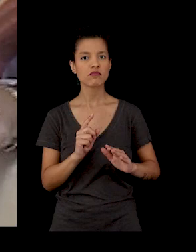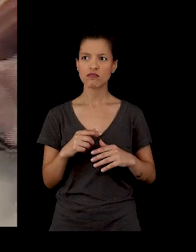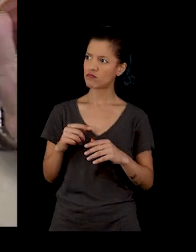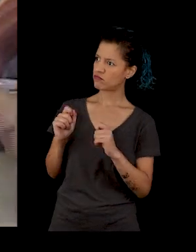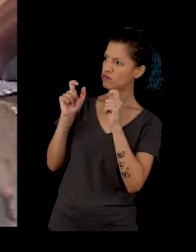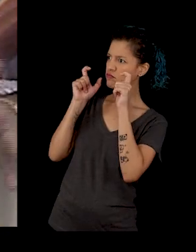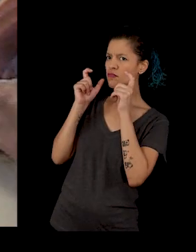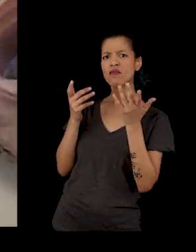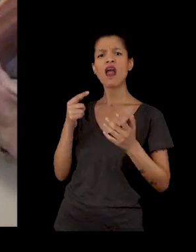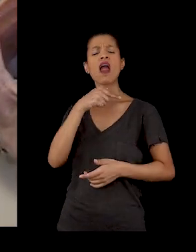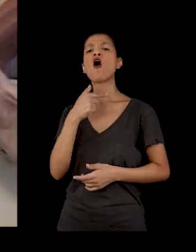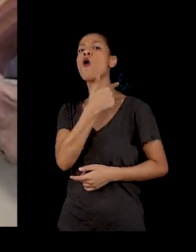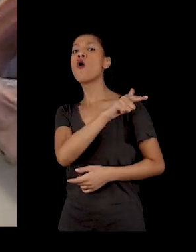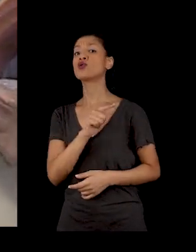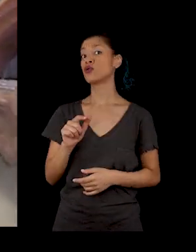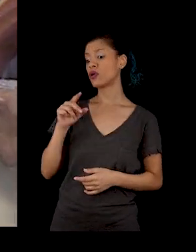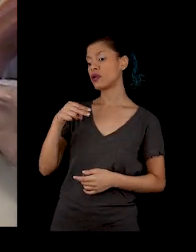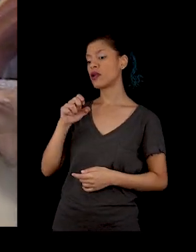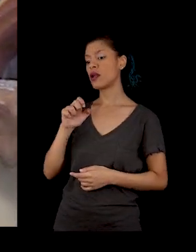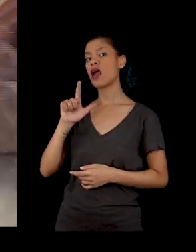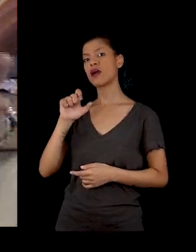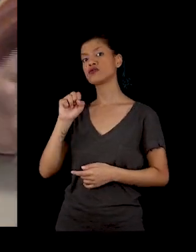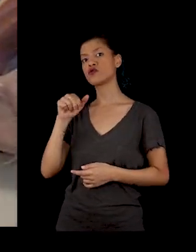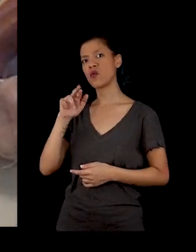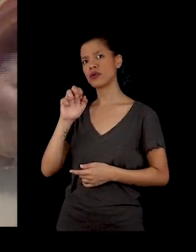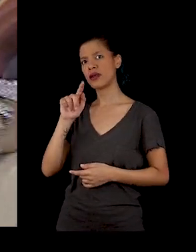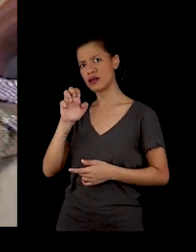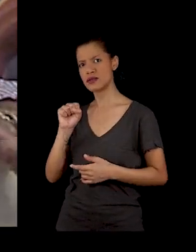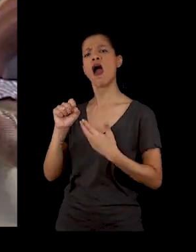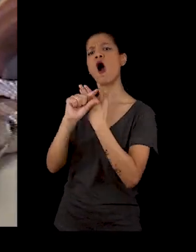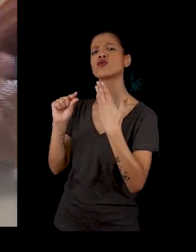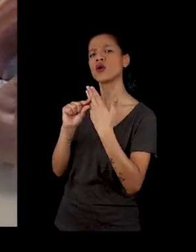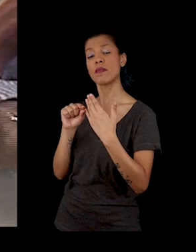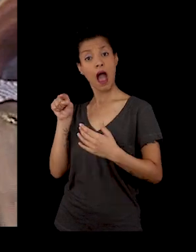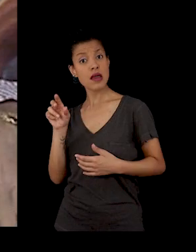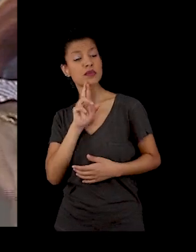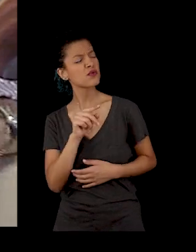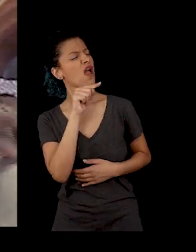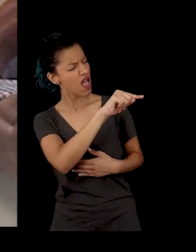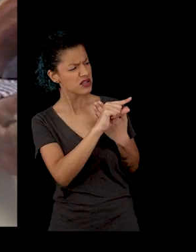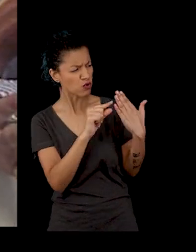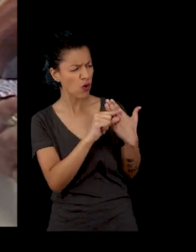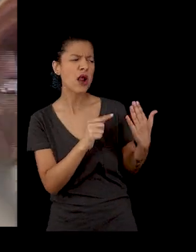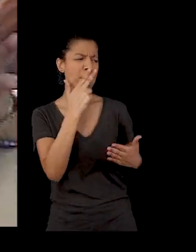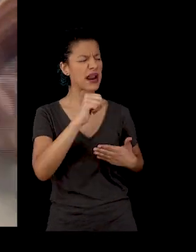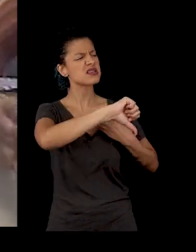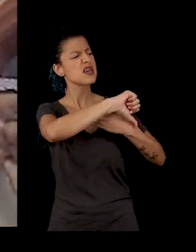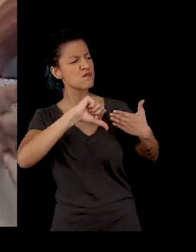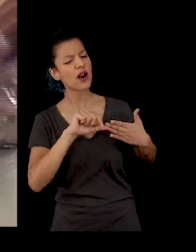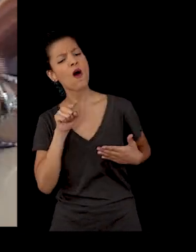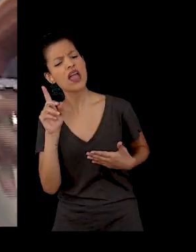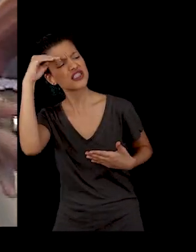Aí alguém falou em Nelson Rodrigues, aí ele disse, Nelson Rodrigues é apenas imoral.